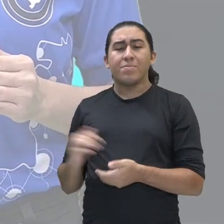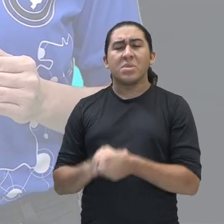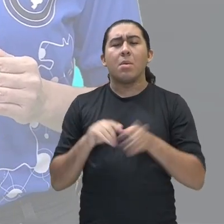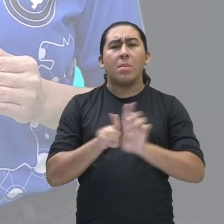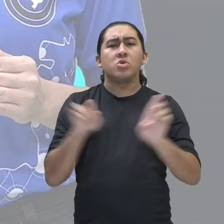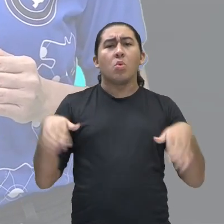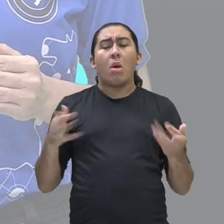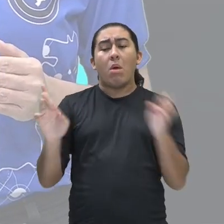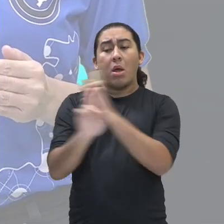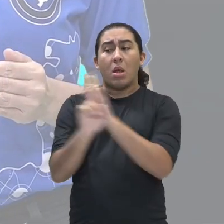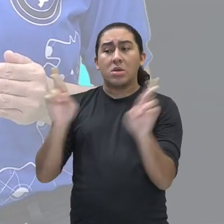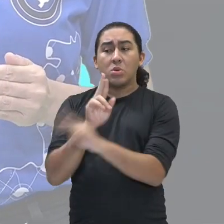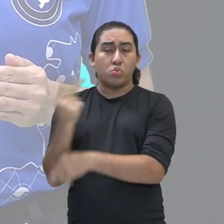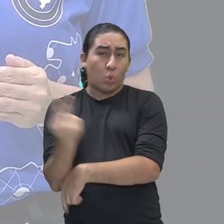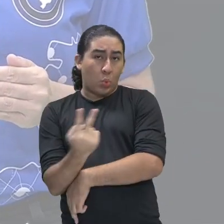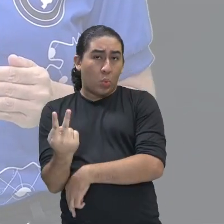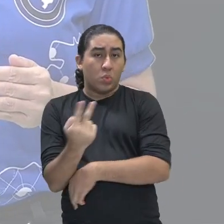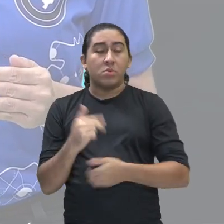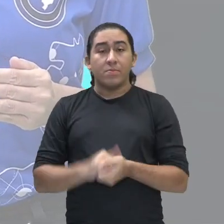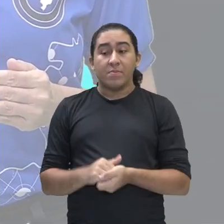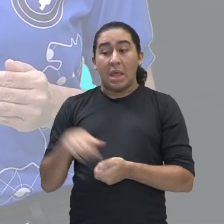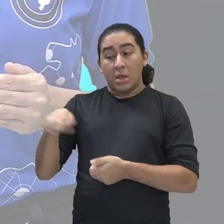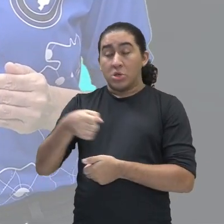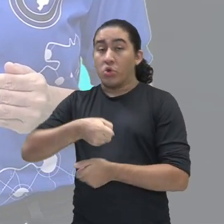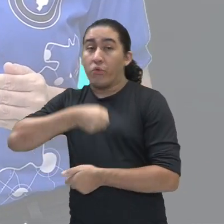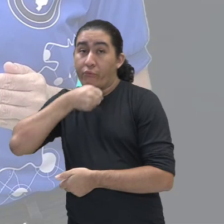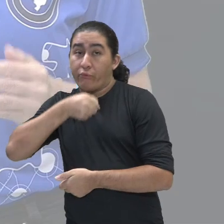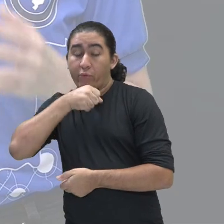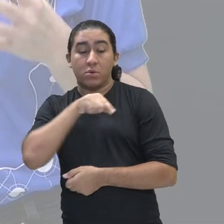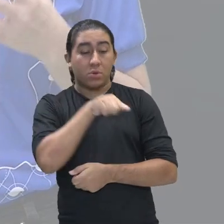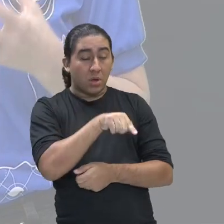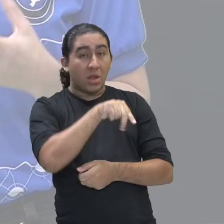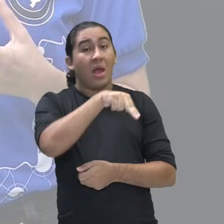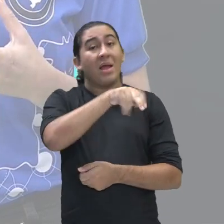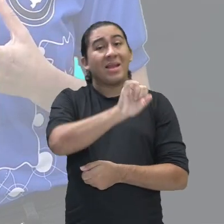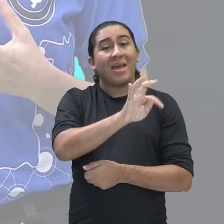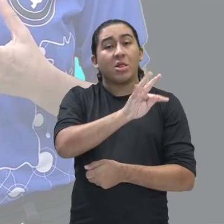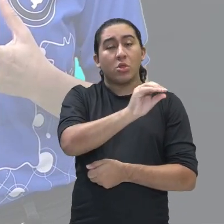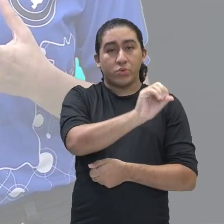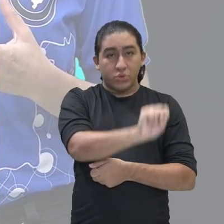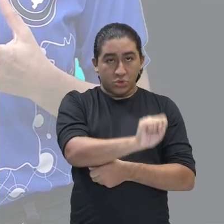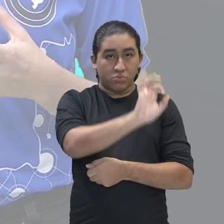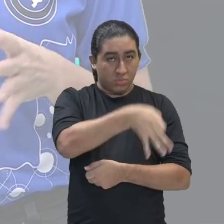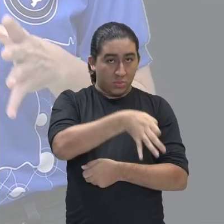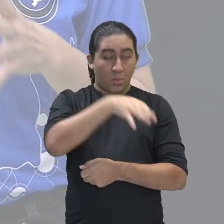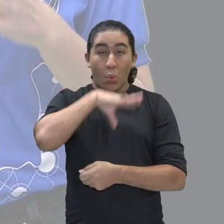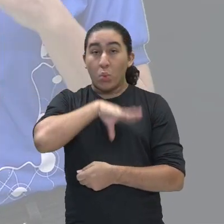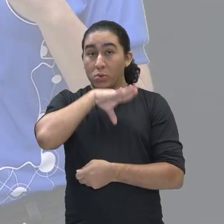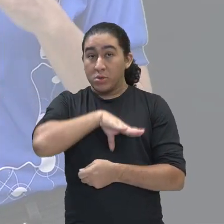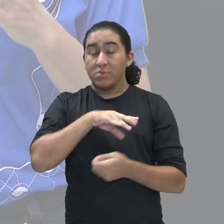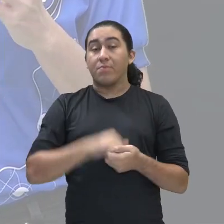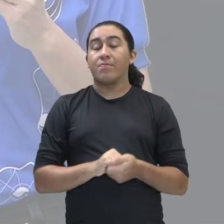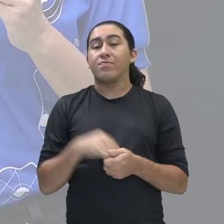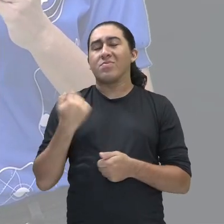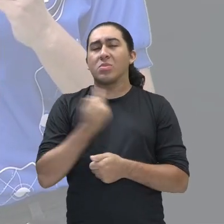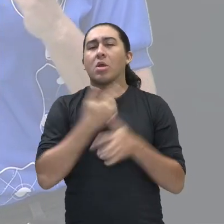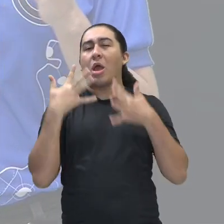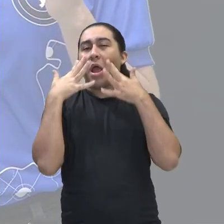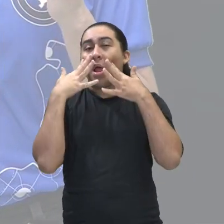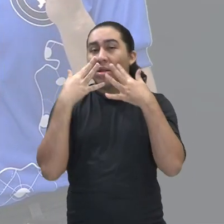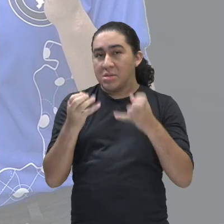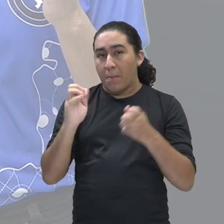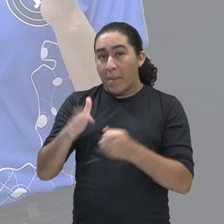entre eles? Então, eles são os avós e eles são os netos, ok? Então, a gente está vendo agora um pouquinho